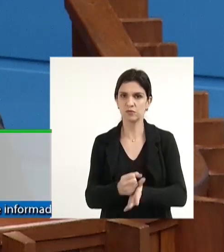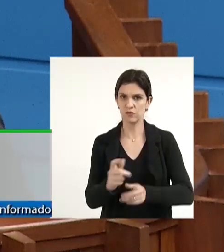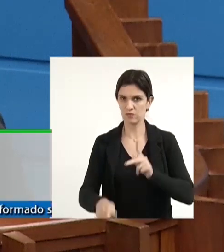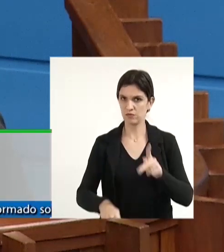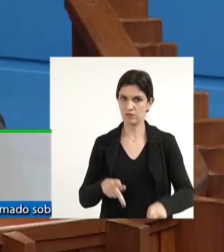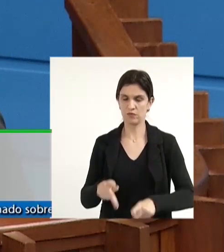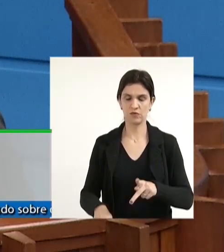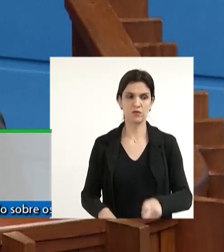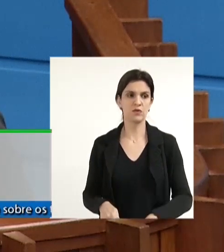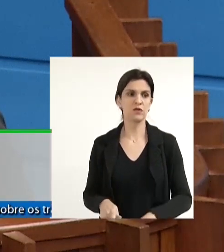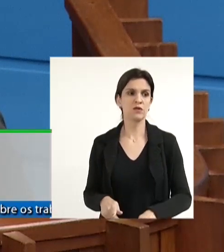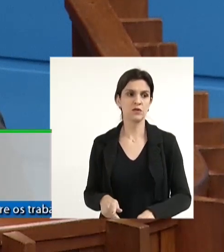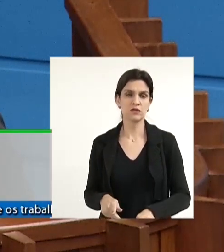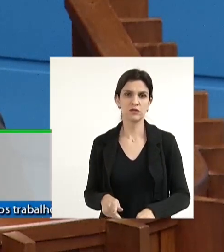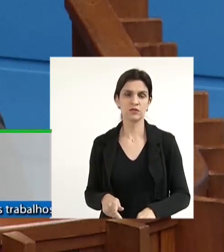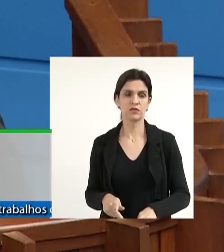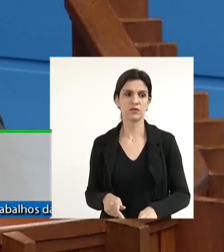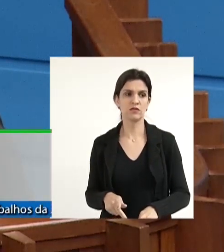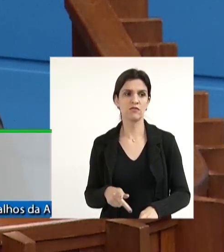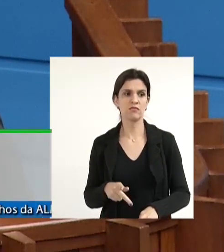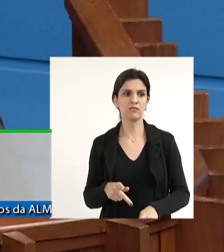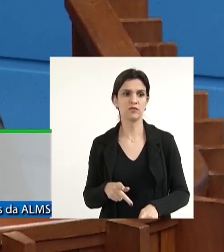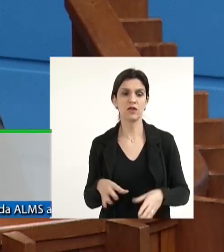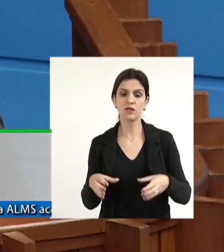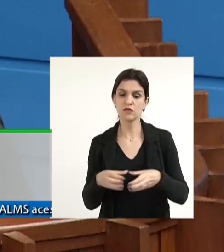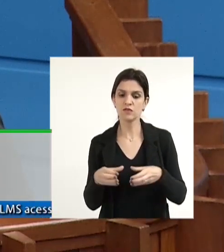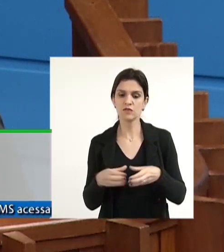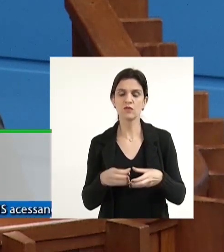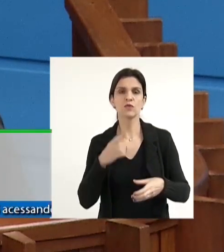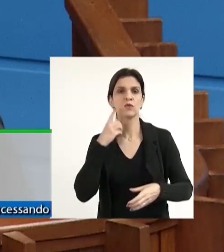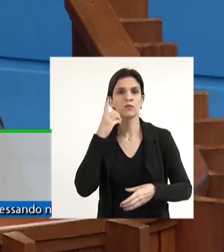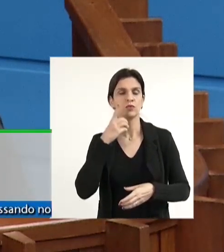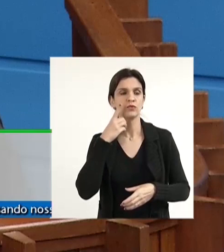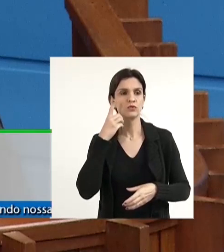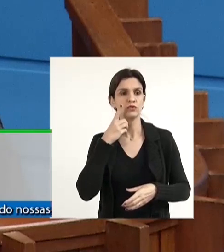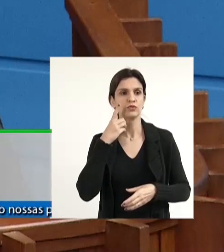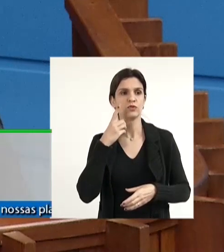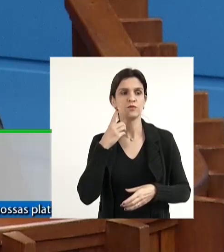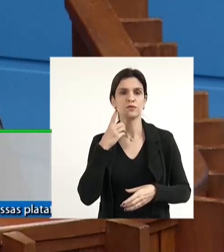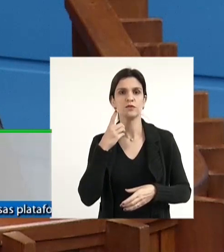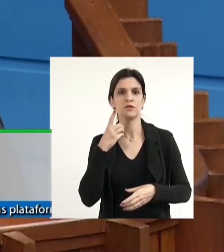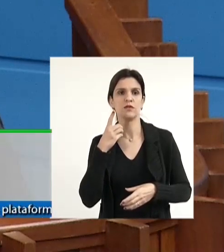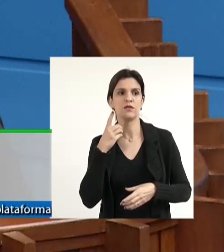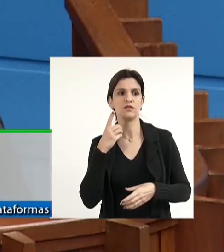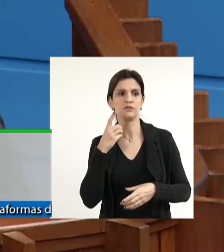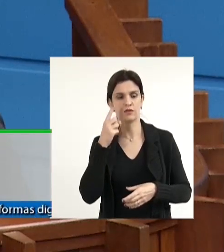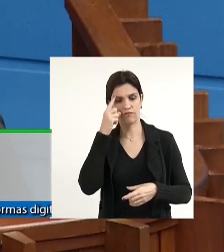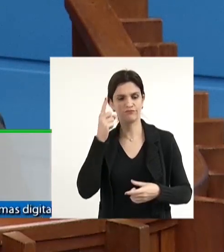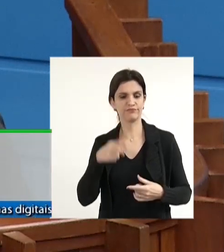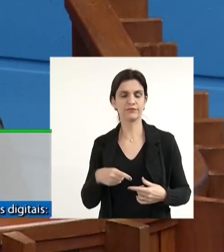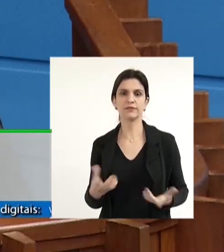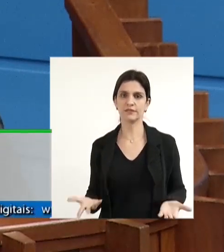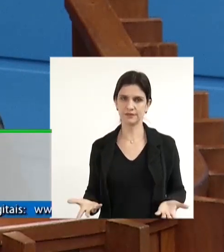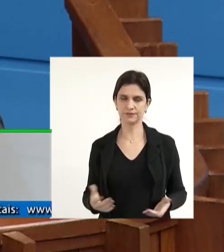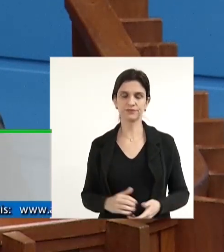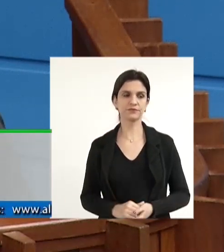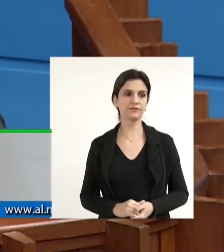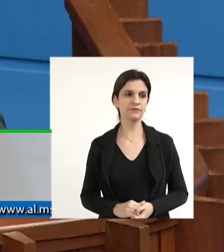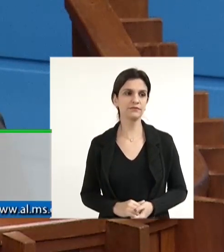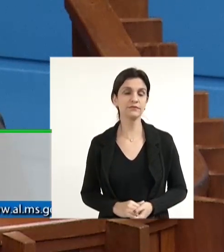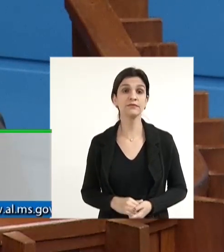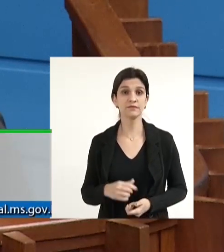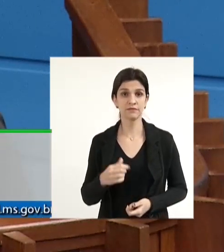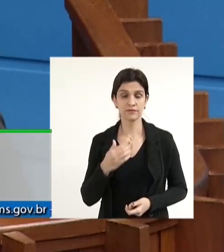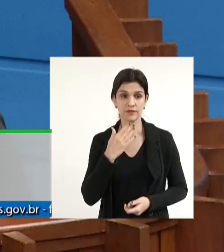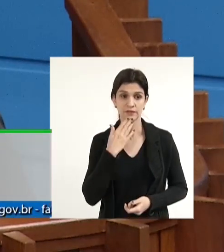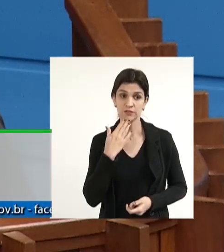devem tomar, seja no legislativo municipal, estadual, federal. Então, é isso que a gente vem